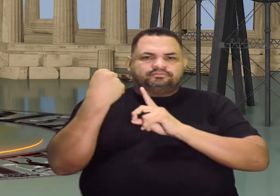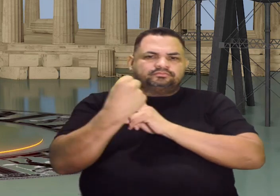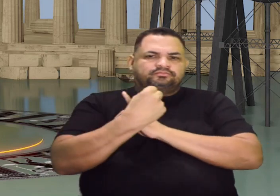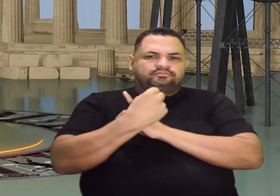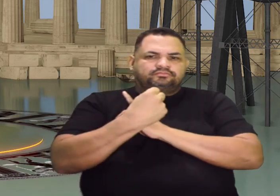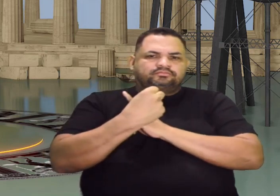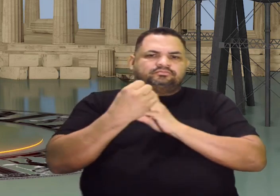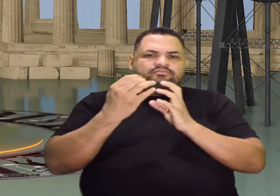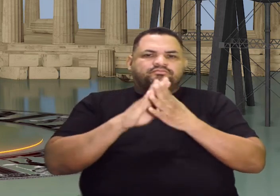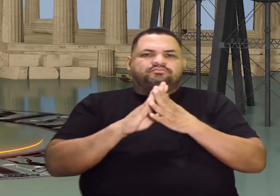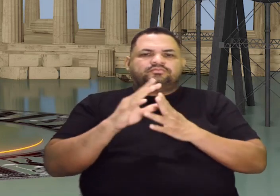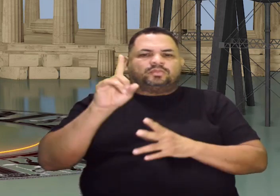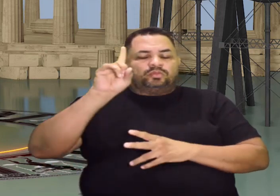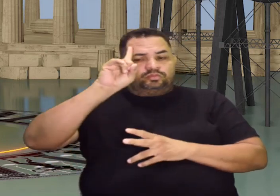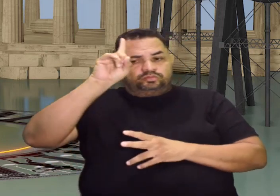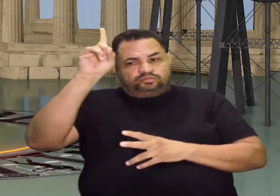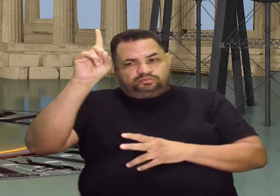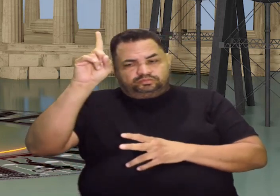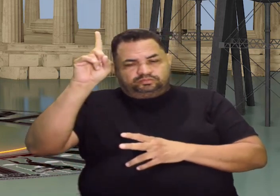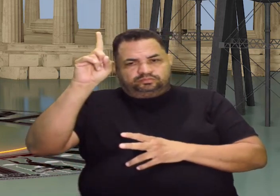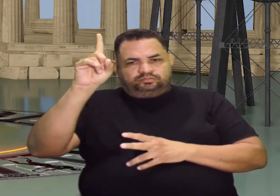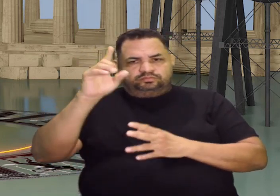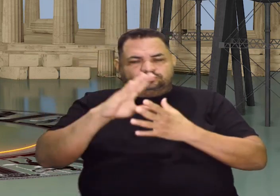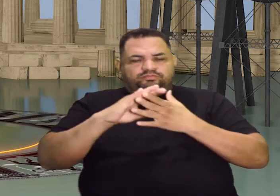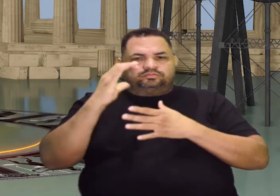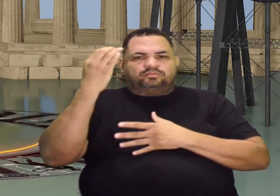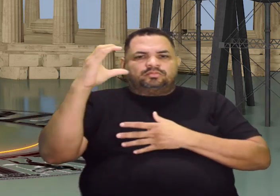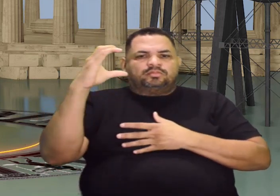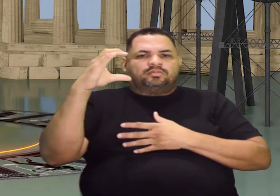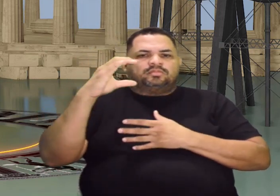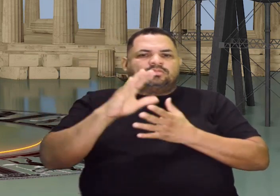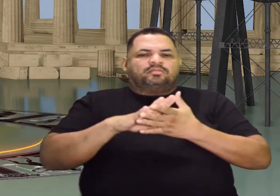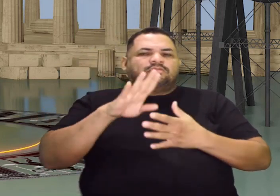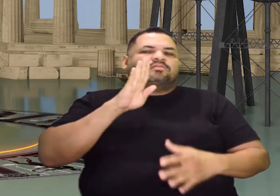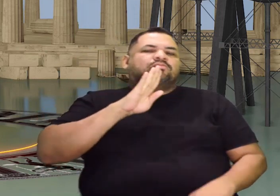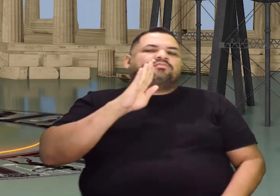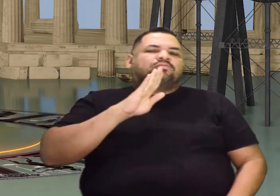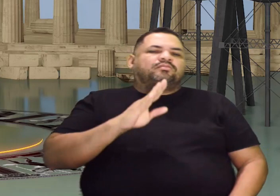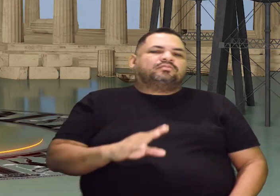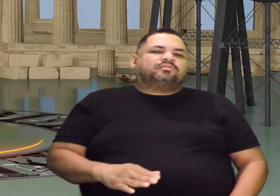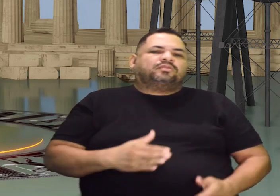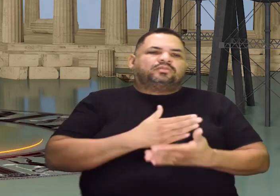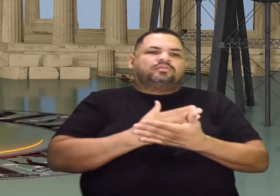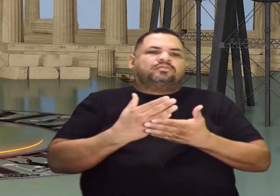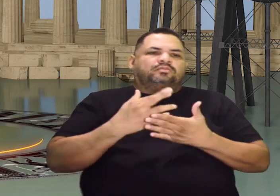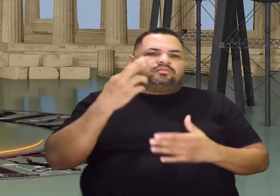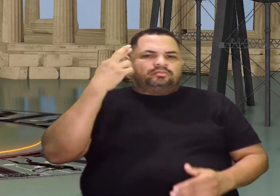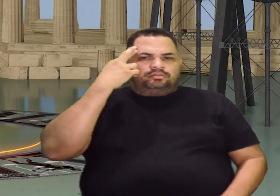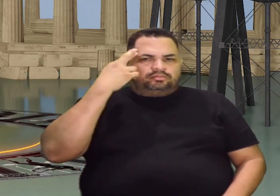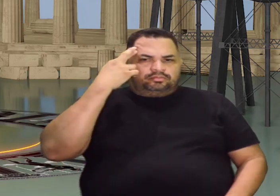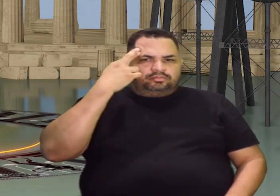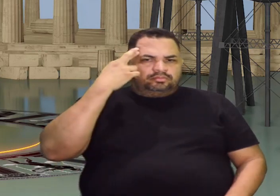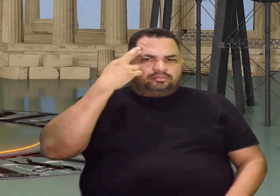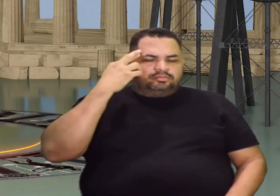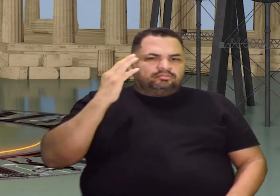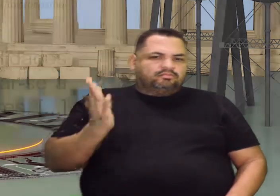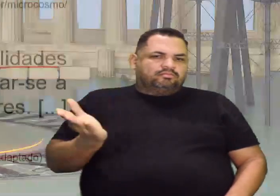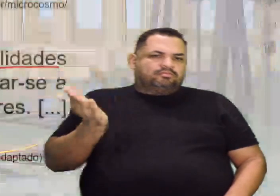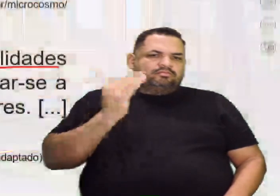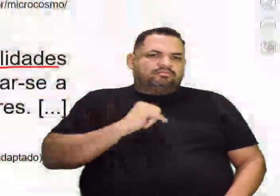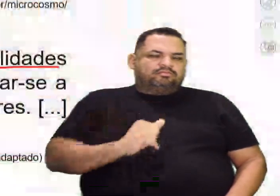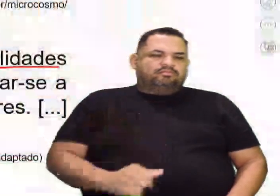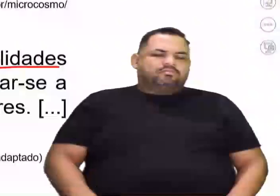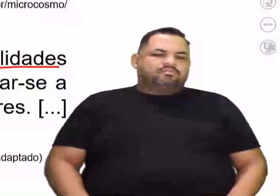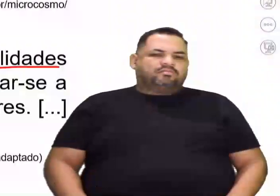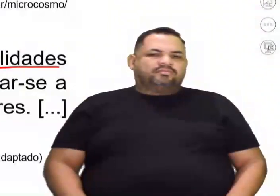social, no âmbito do intelectual, né? Da ciência. Olha só que legal. Começar a refletir as coisas. Vamos lá, voltando